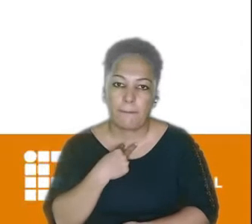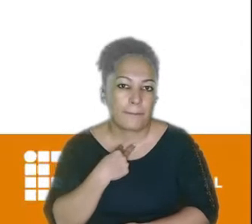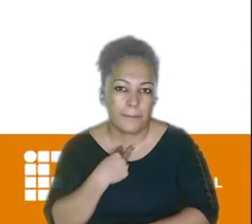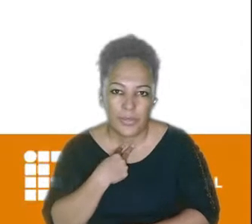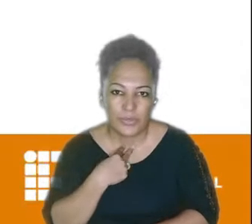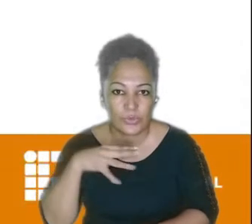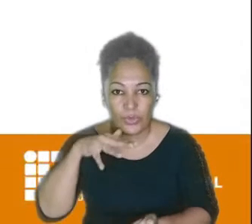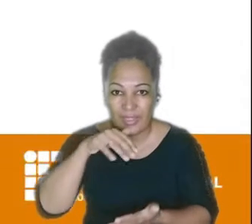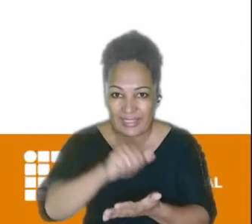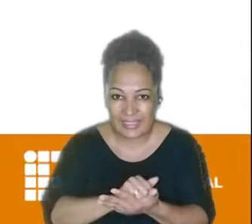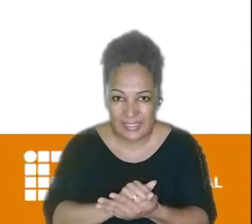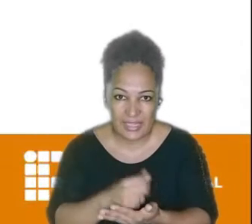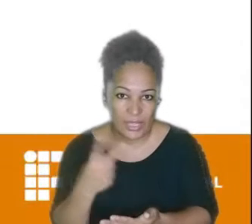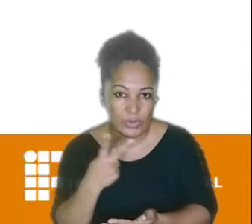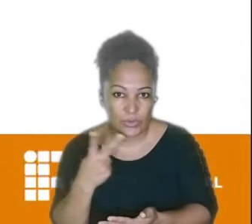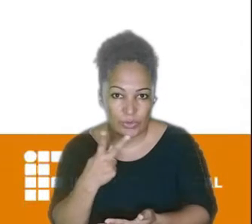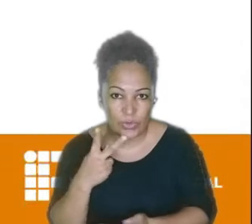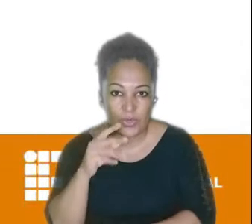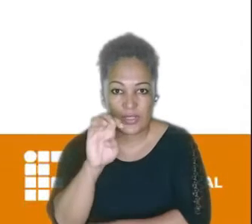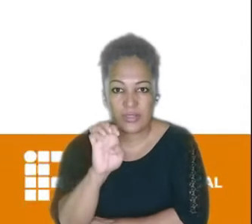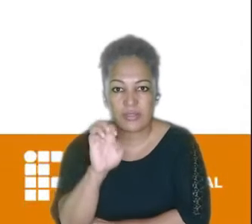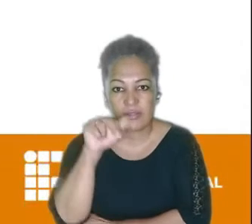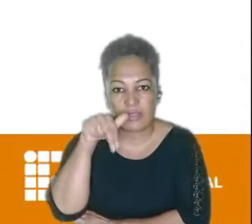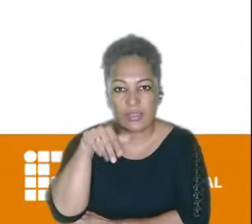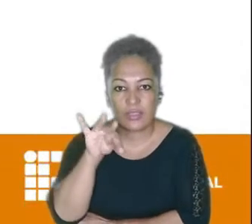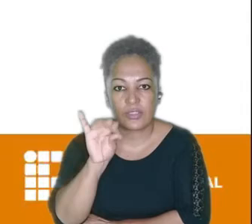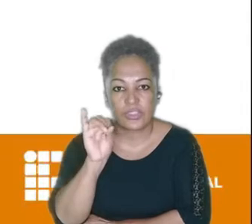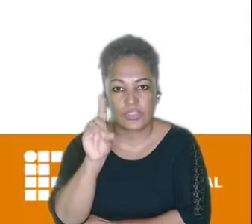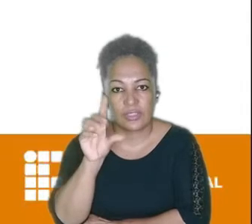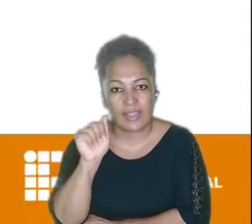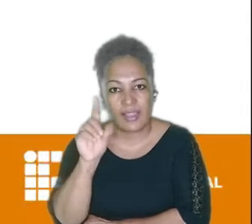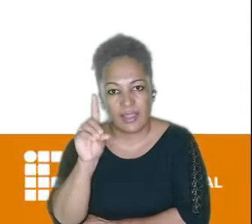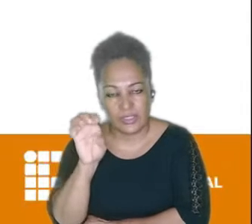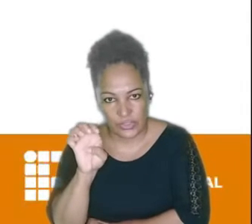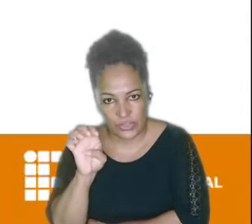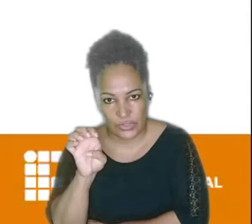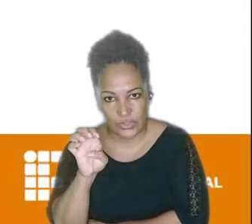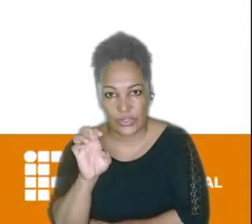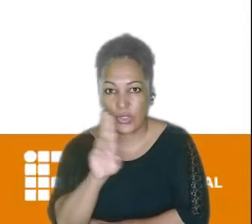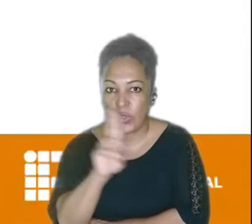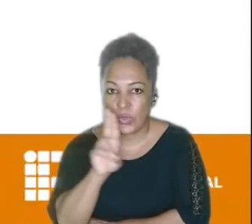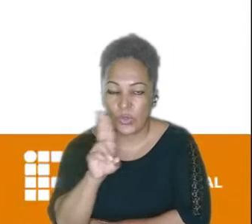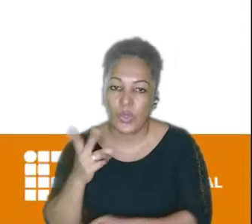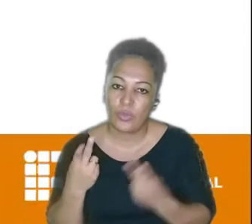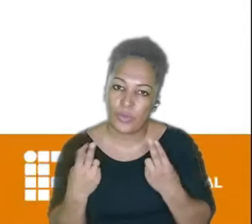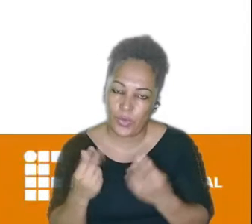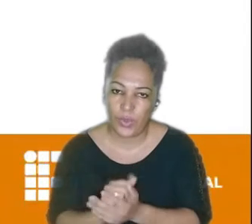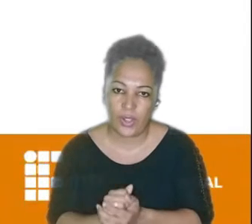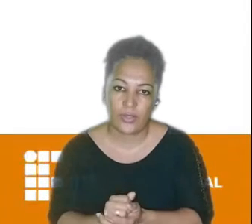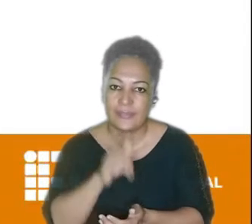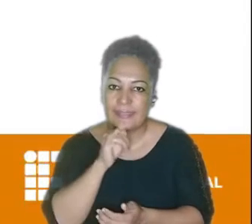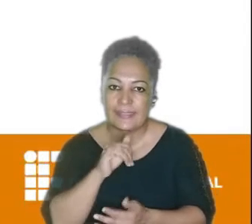posso cadastrar duas entidades com o mesmo nome